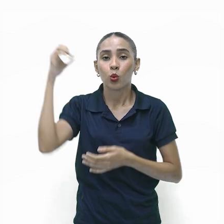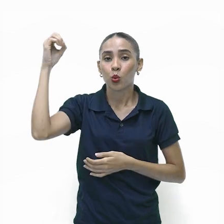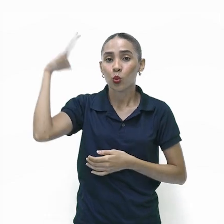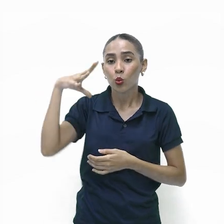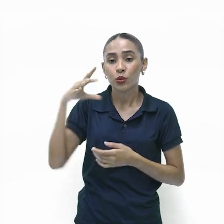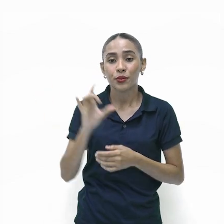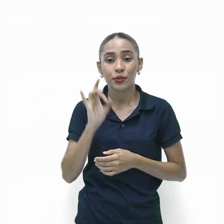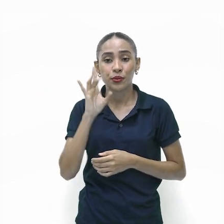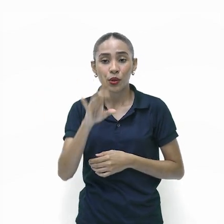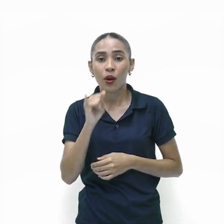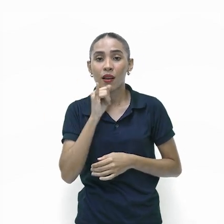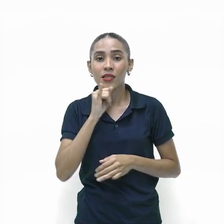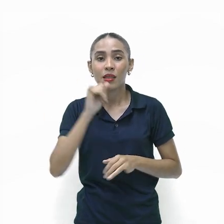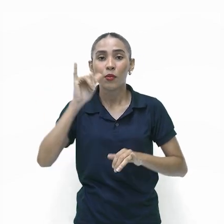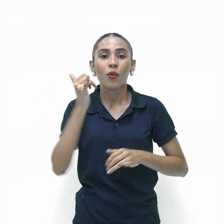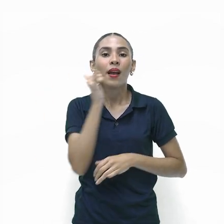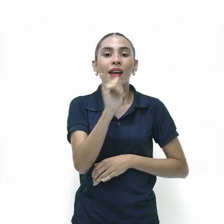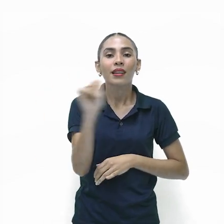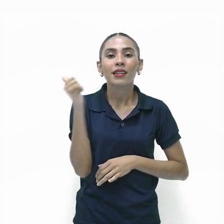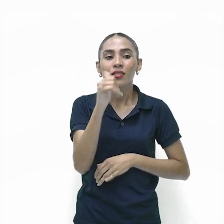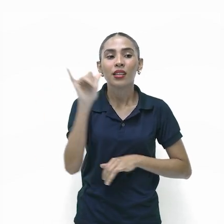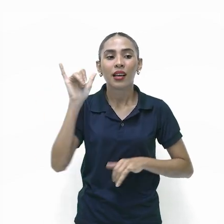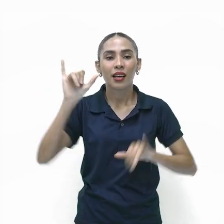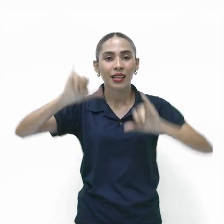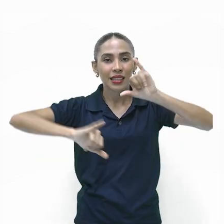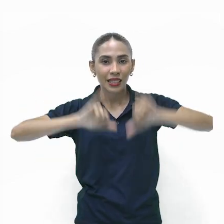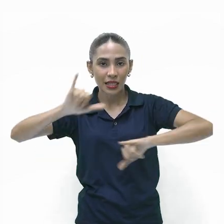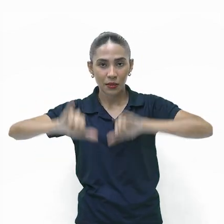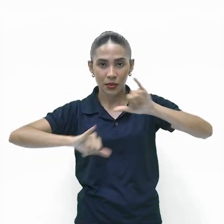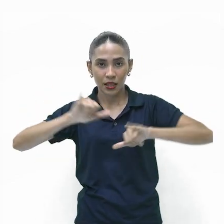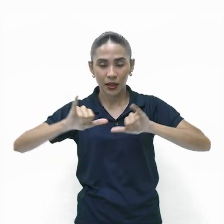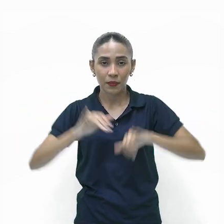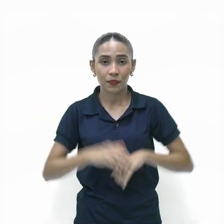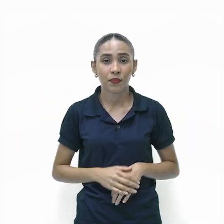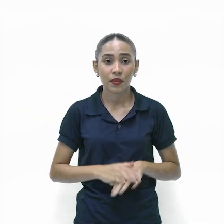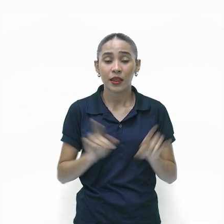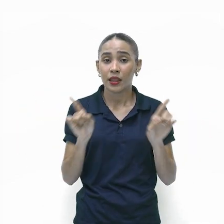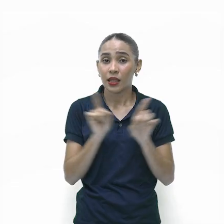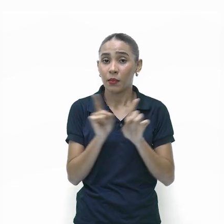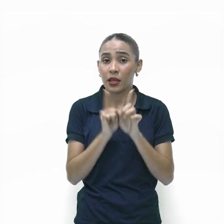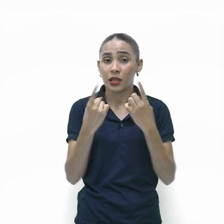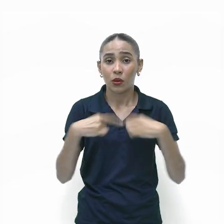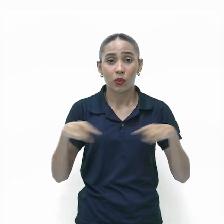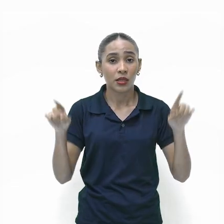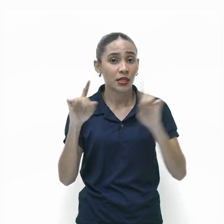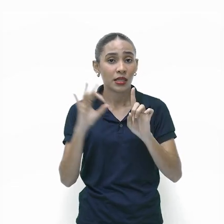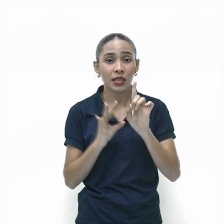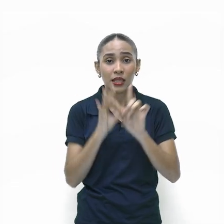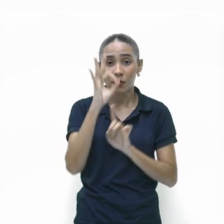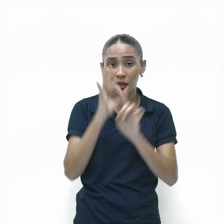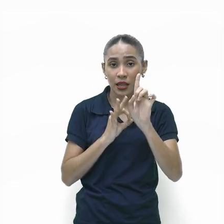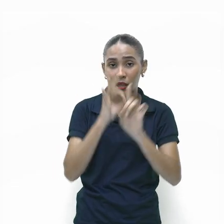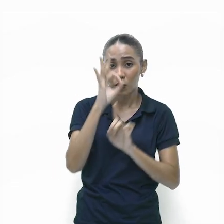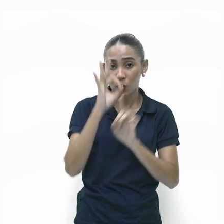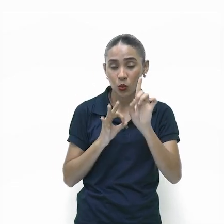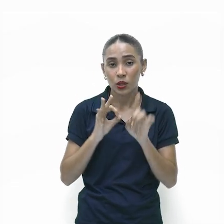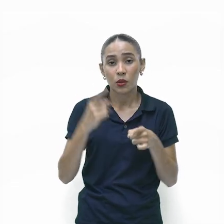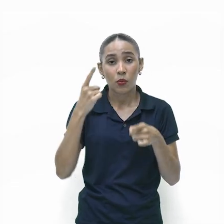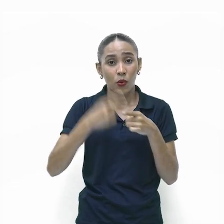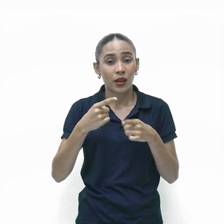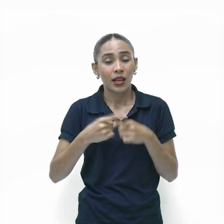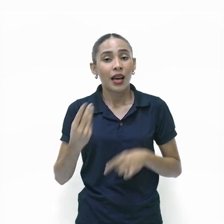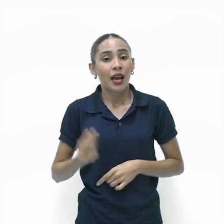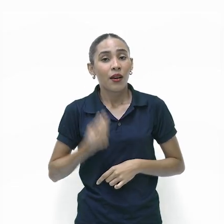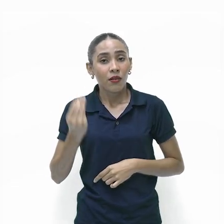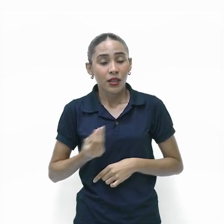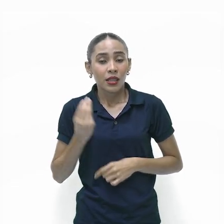de luz, basta a energia química, né, do processo bioquímico. E ela não precisa de temperaturas confortáveis,